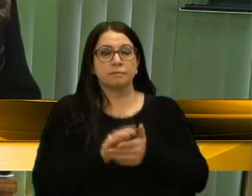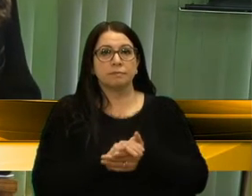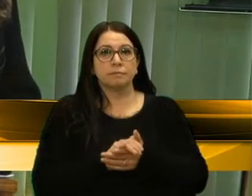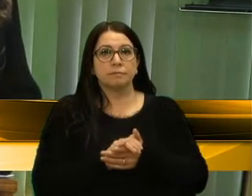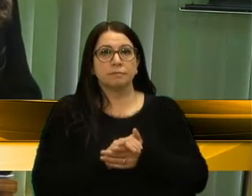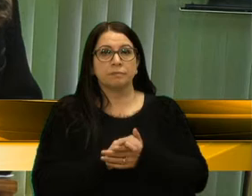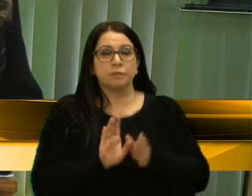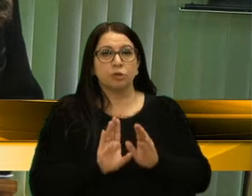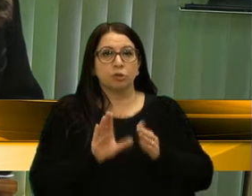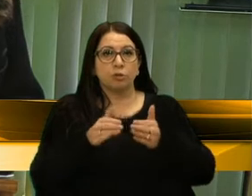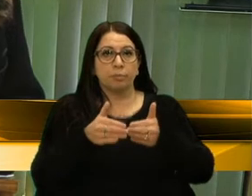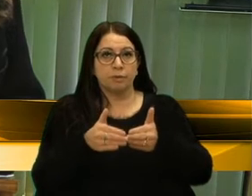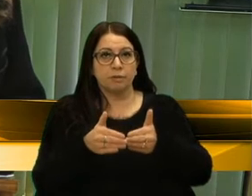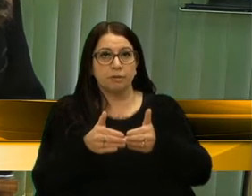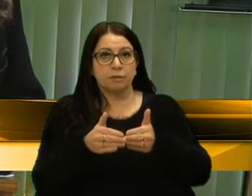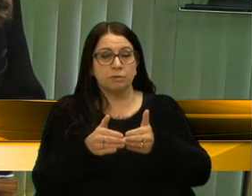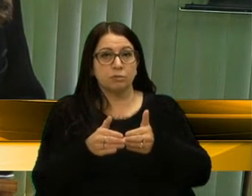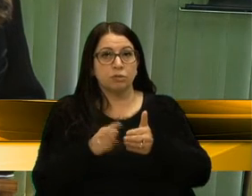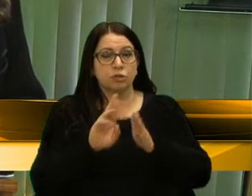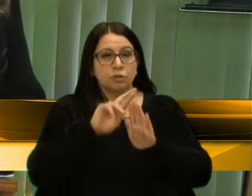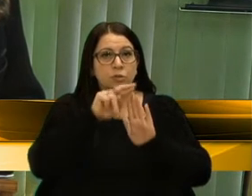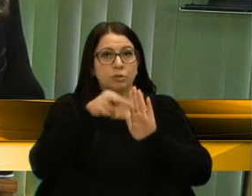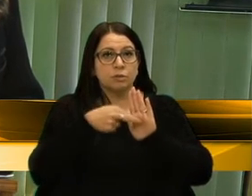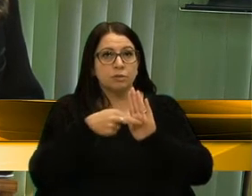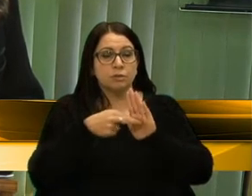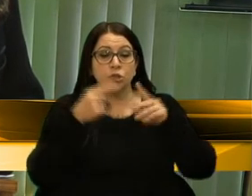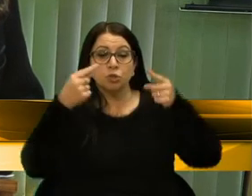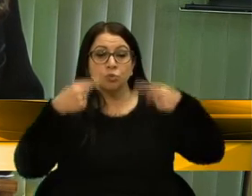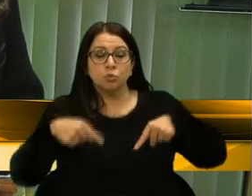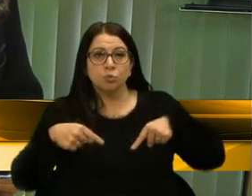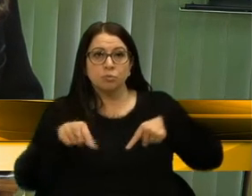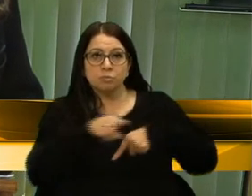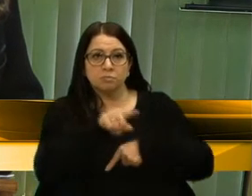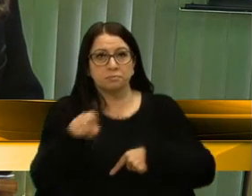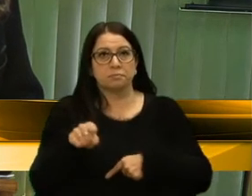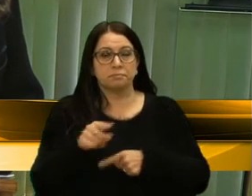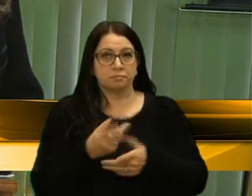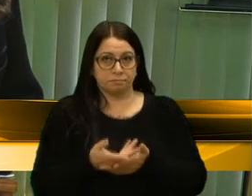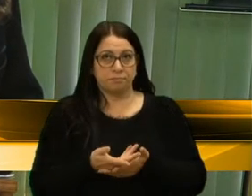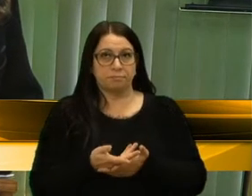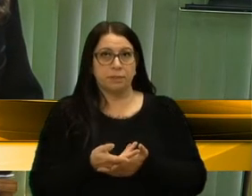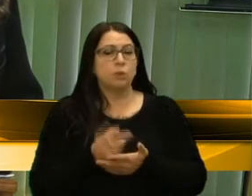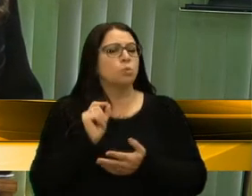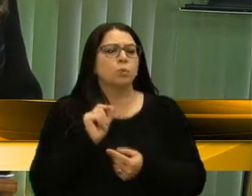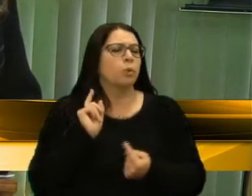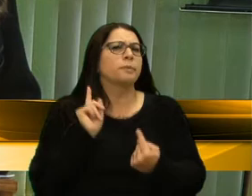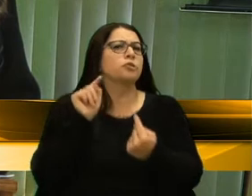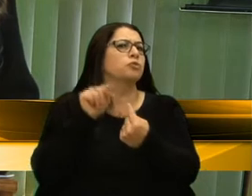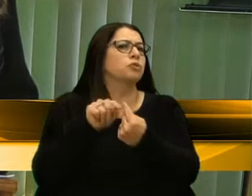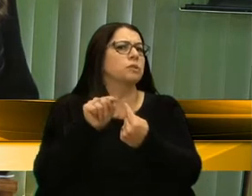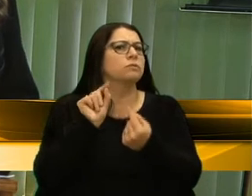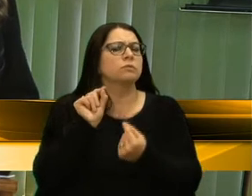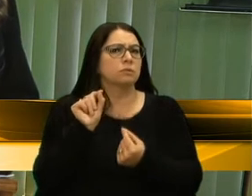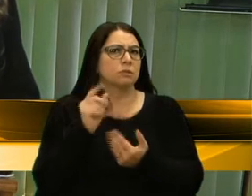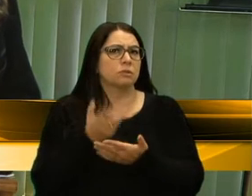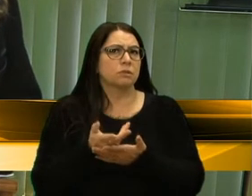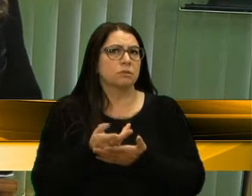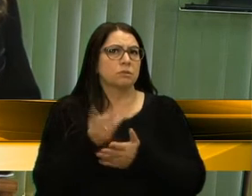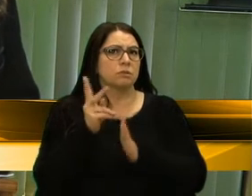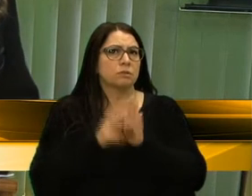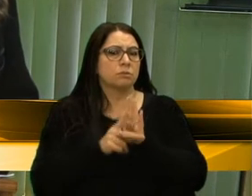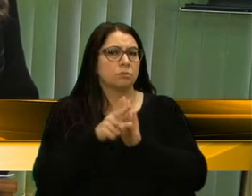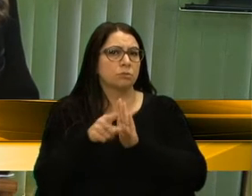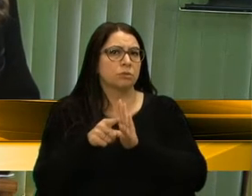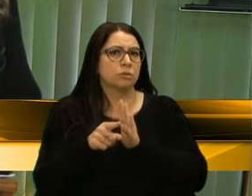de comitês de resolução de disputas. Qual é o objetivo deste projeto,